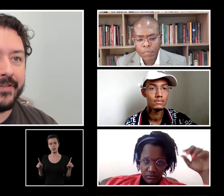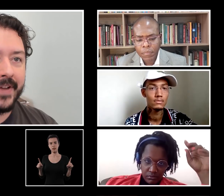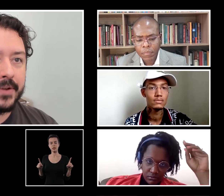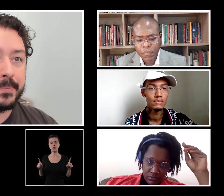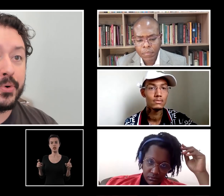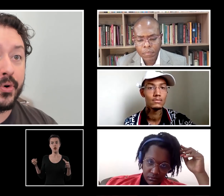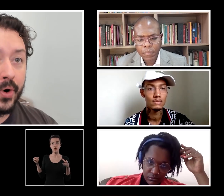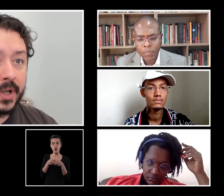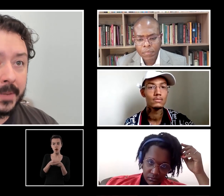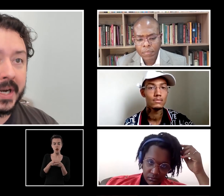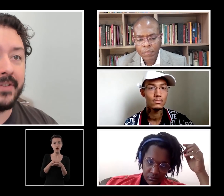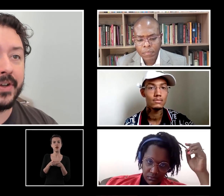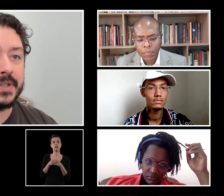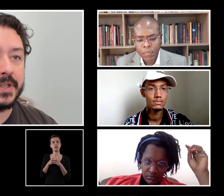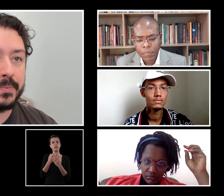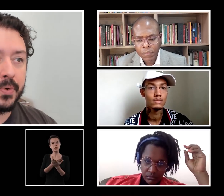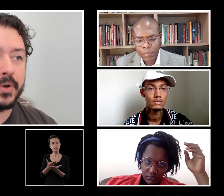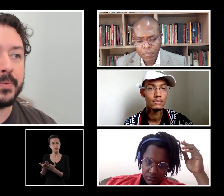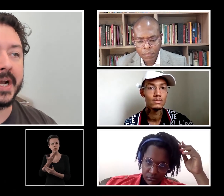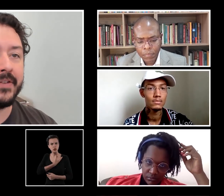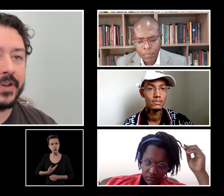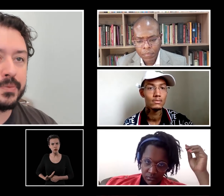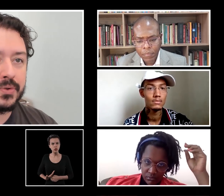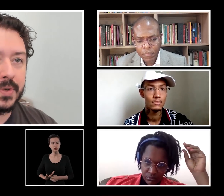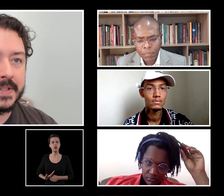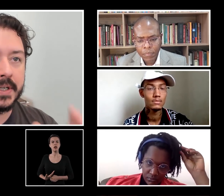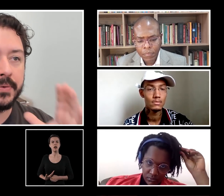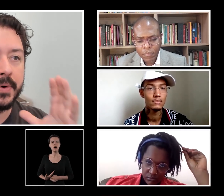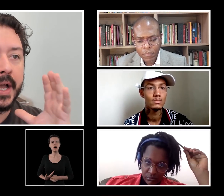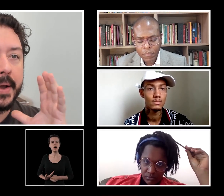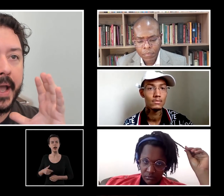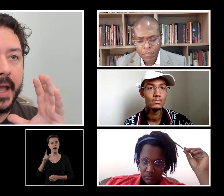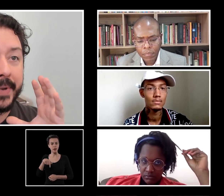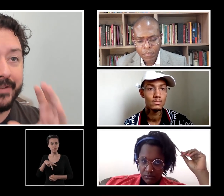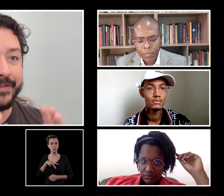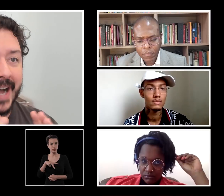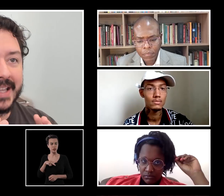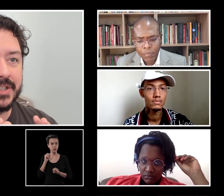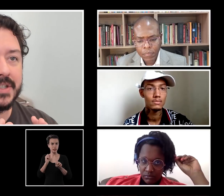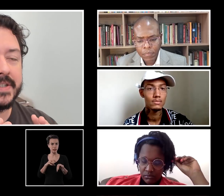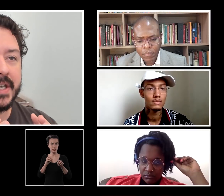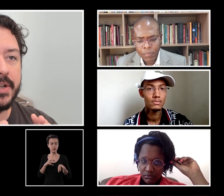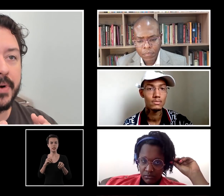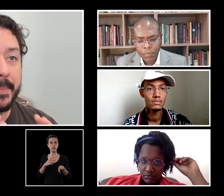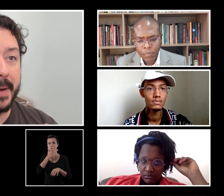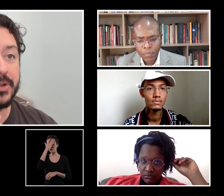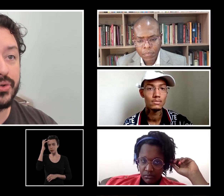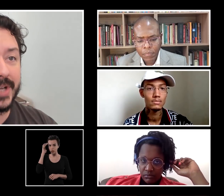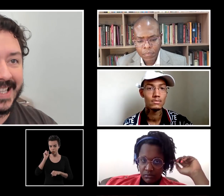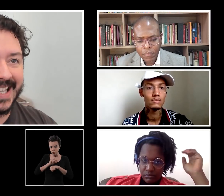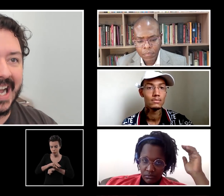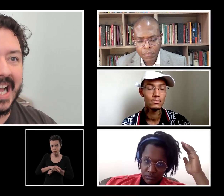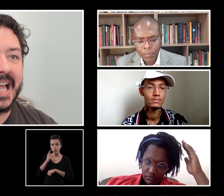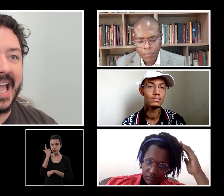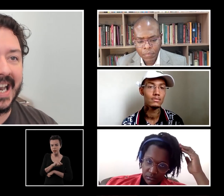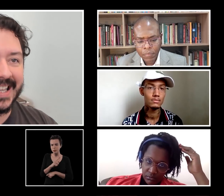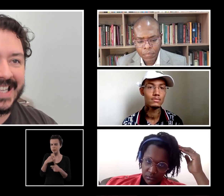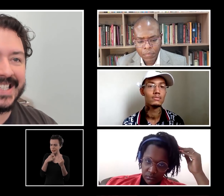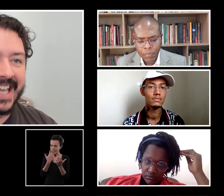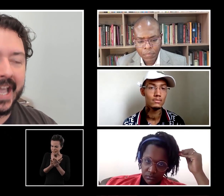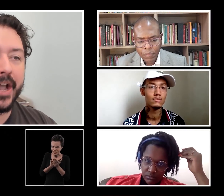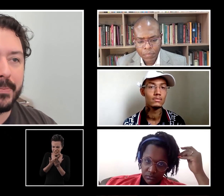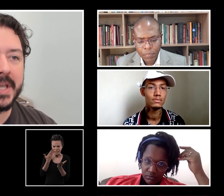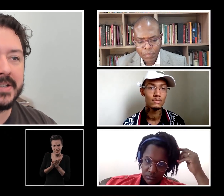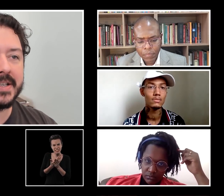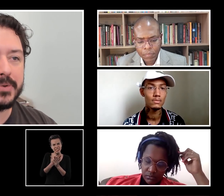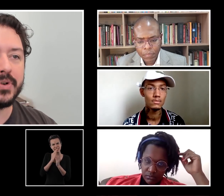pra quem veio por cota, pra quem veio do ensino público, pra quem veio de uma situação privada de ensino, pra pessoa entrar, ela